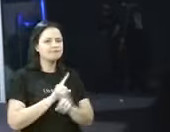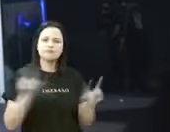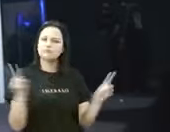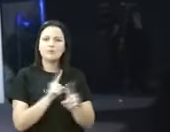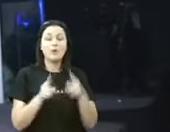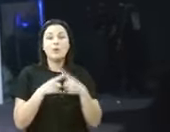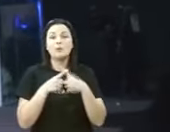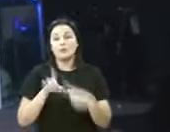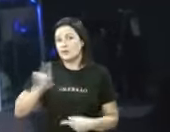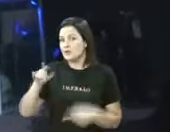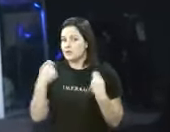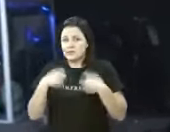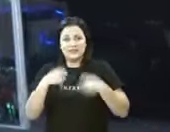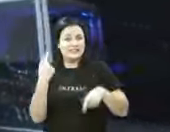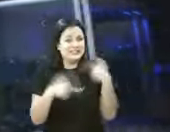precisa nem brigar.